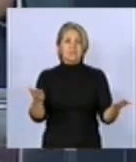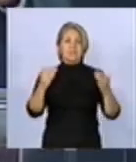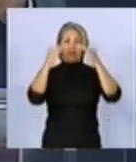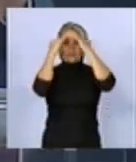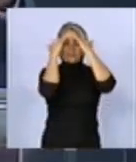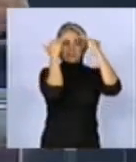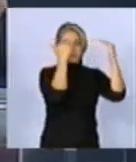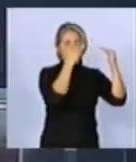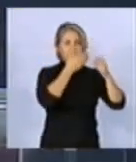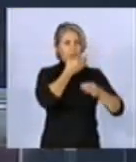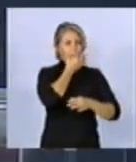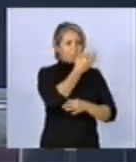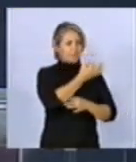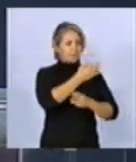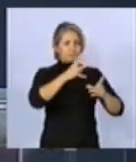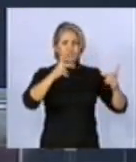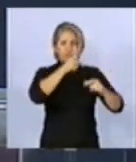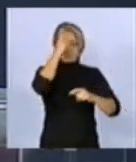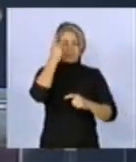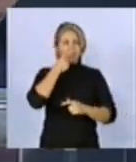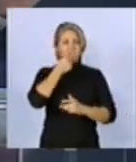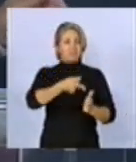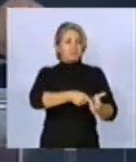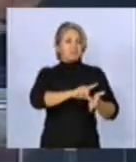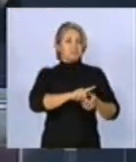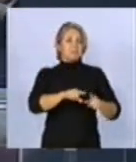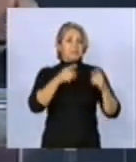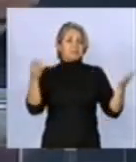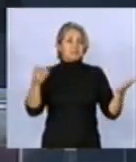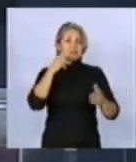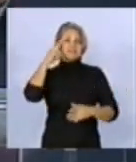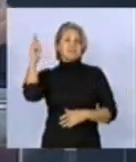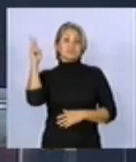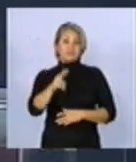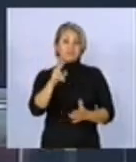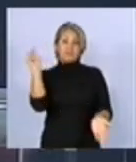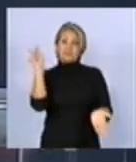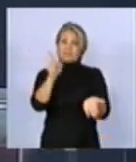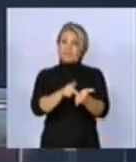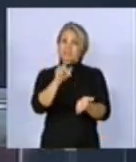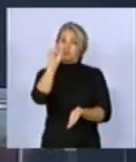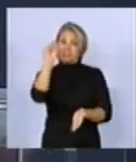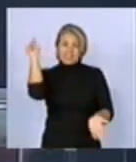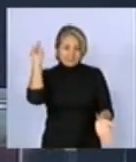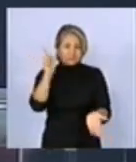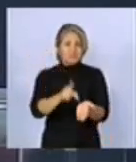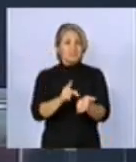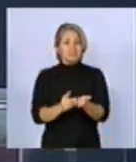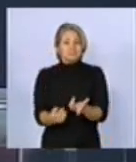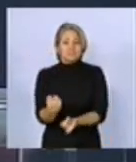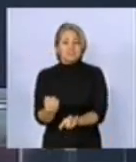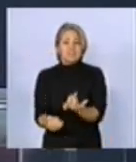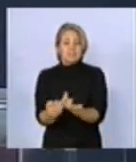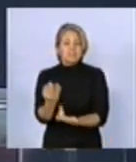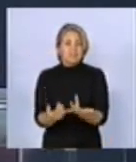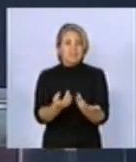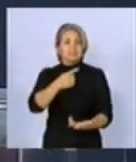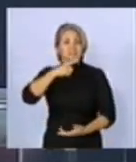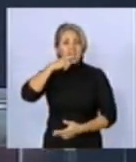a opinião de todos que me antecederam Mas vocês vão ver a realidade que que é uma queimada de cana vocês vão